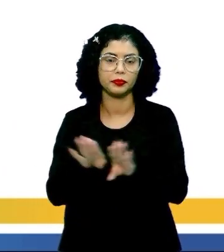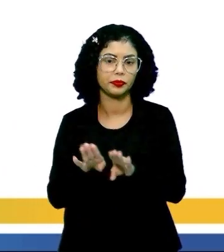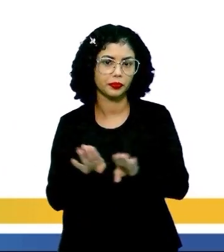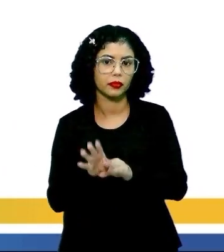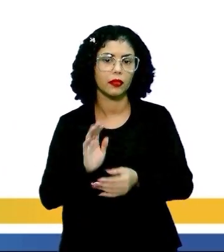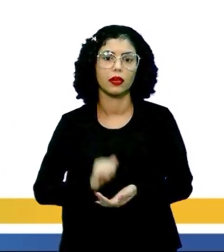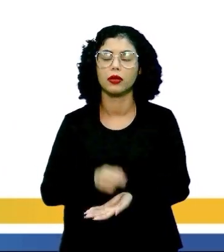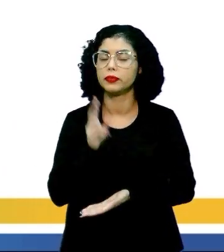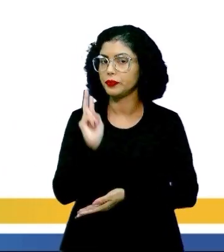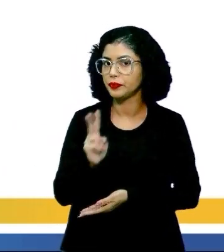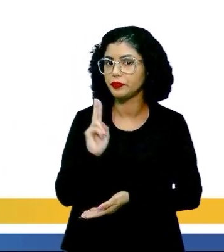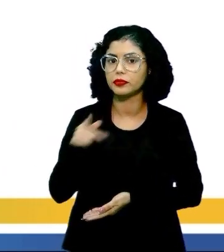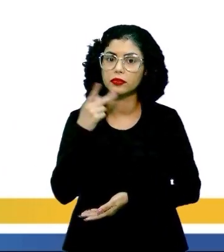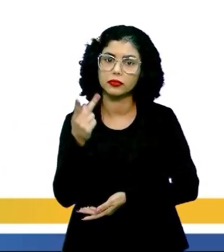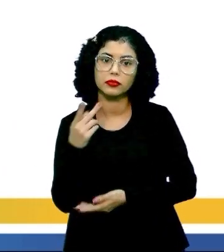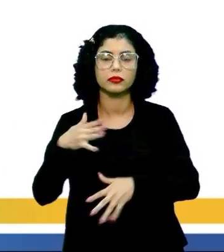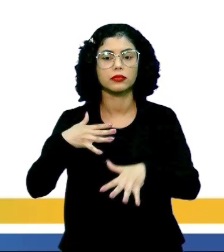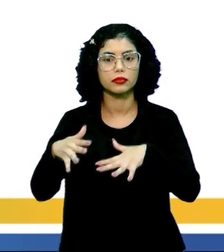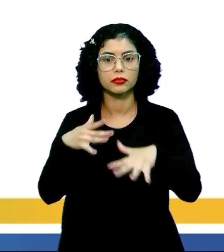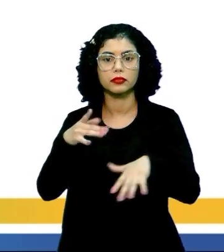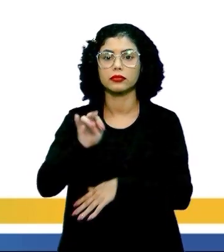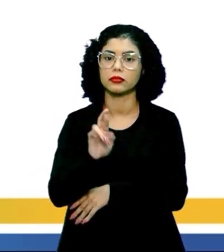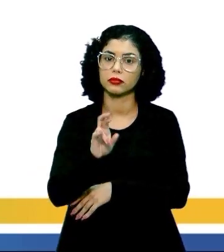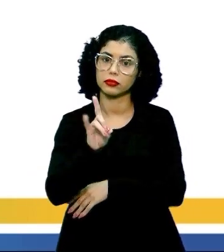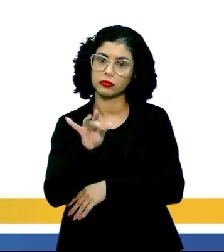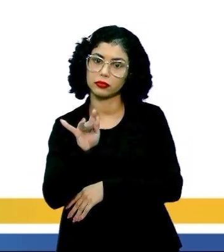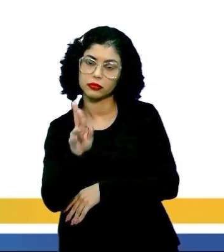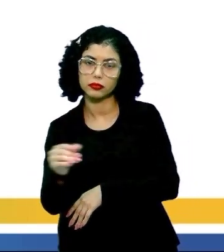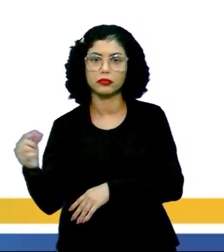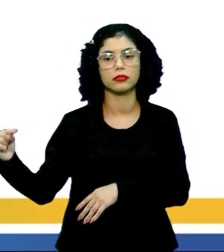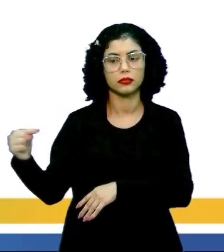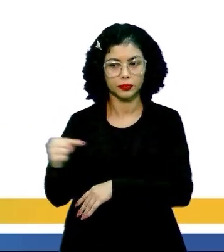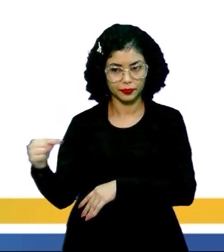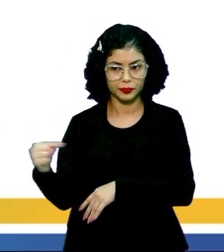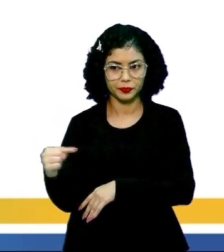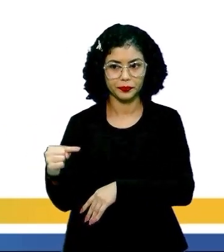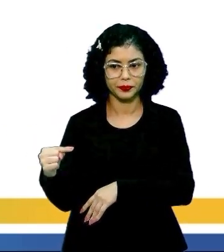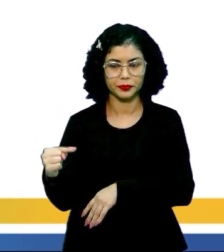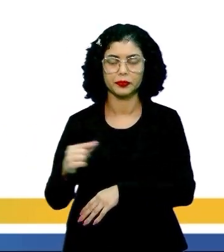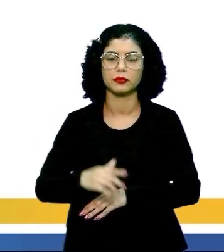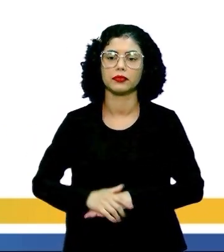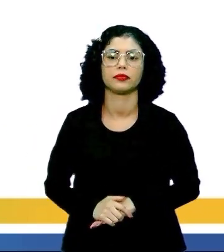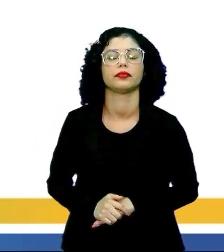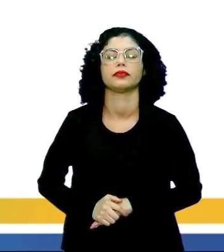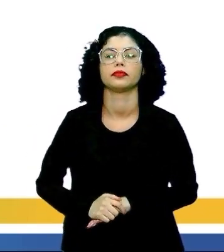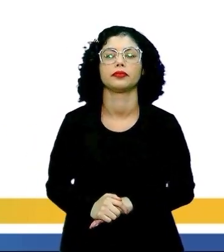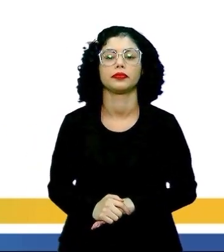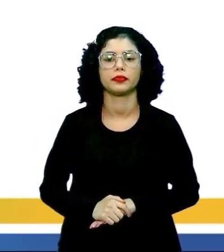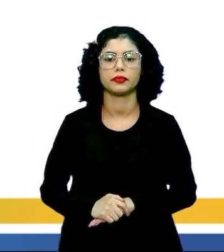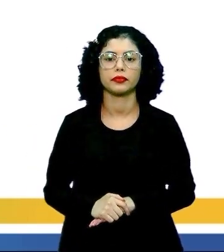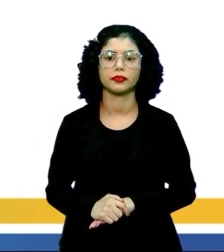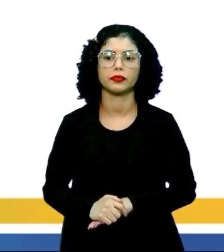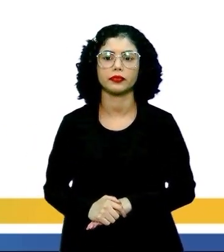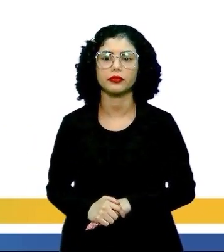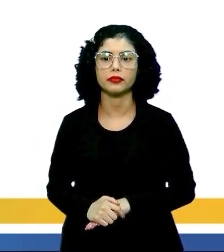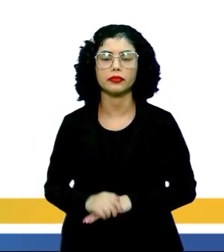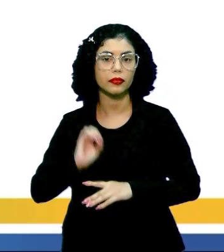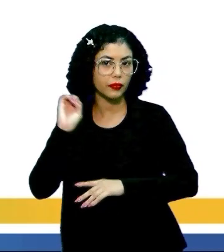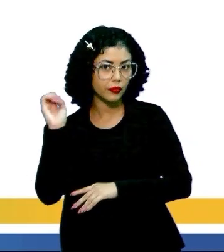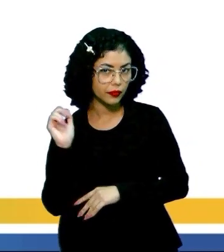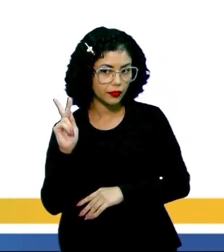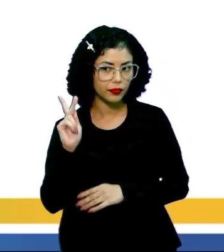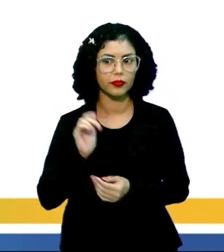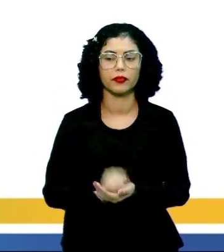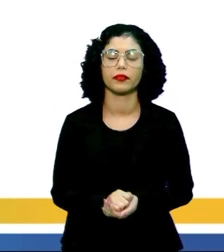positivo toda vez que eu falar de movimento retrógrado ou regressivo pensar no sinal de menos tá no